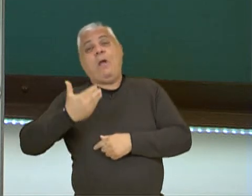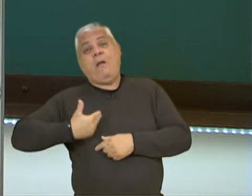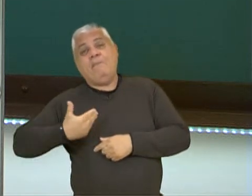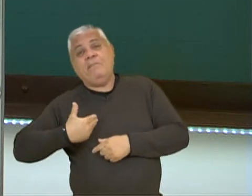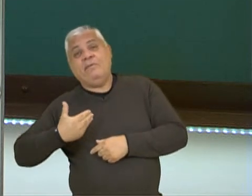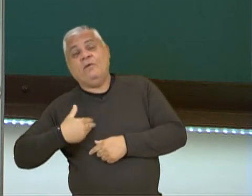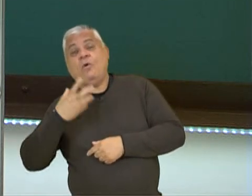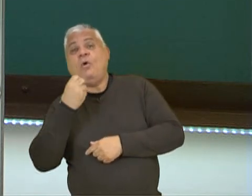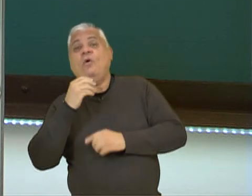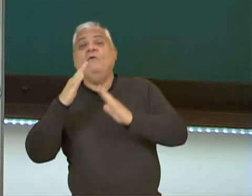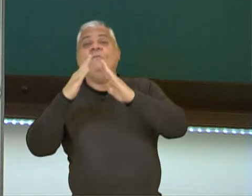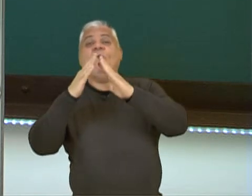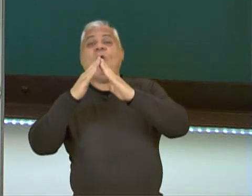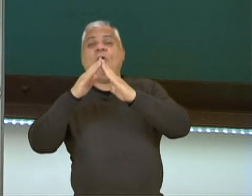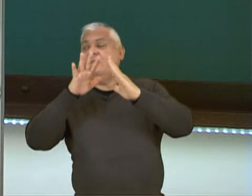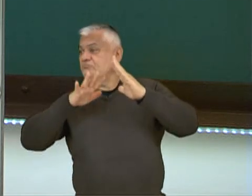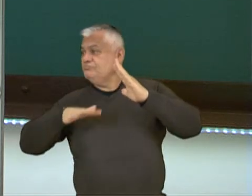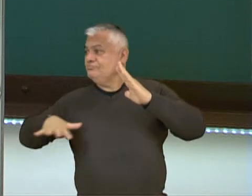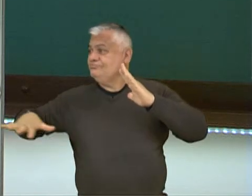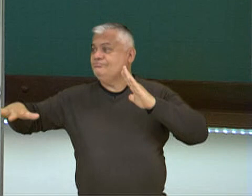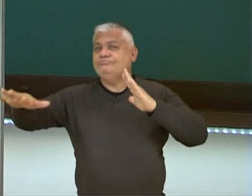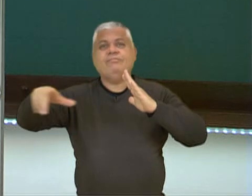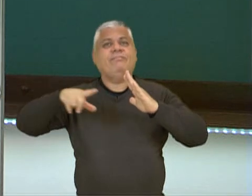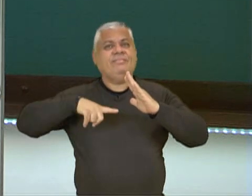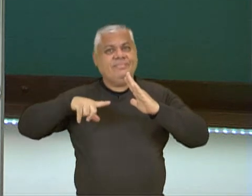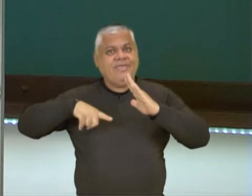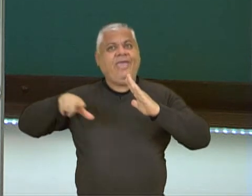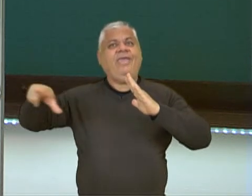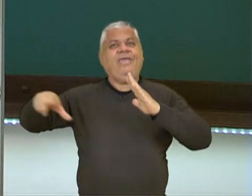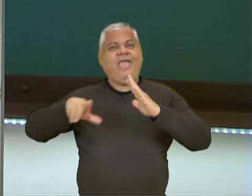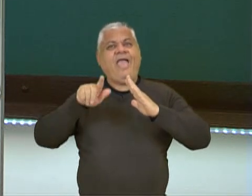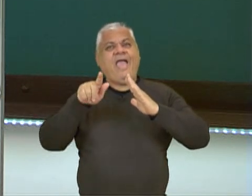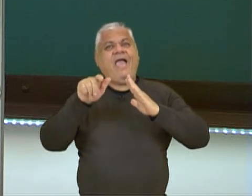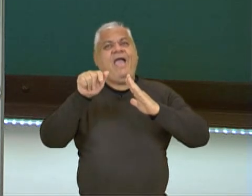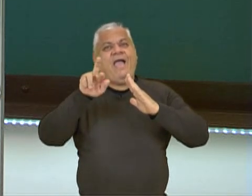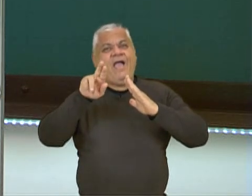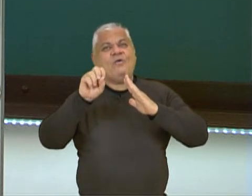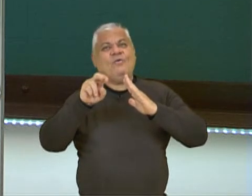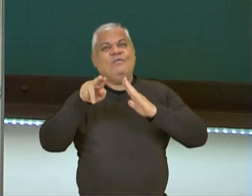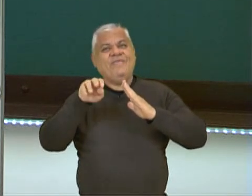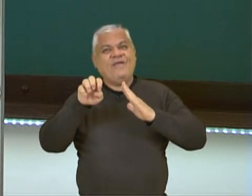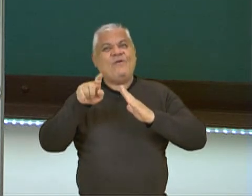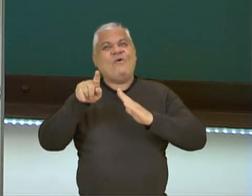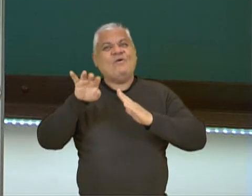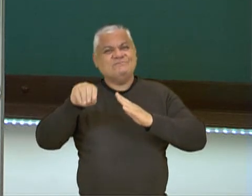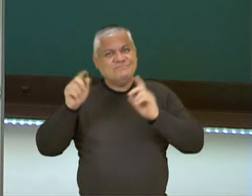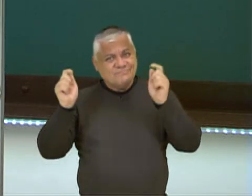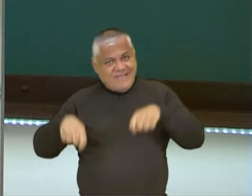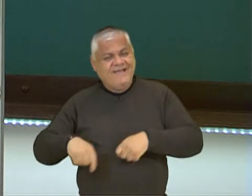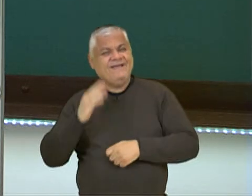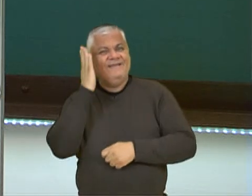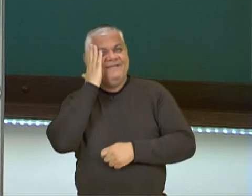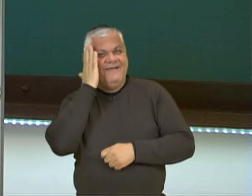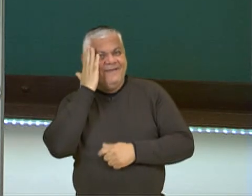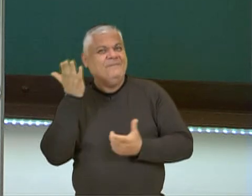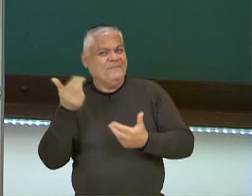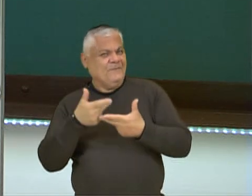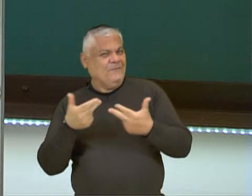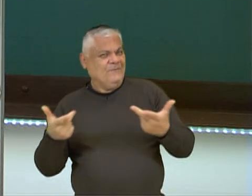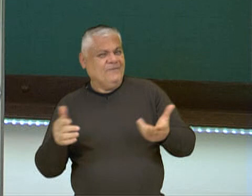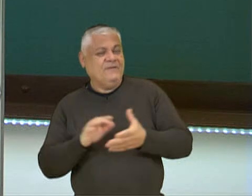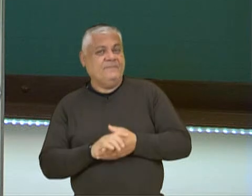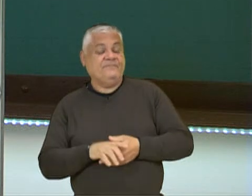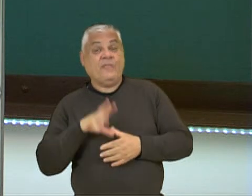ou na área onde você mora, a atividade econômica é relacionada ao agronegócio e você já sabe bastante coisa a respeito?